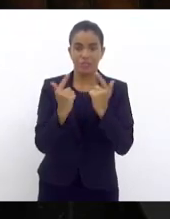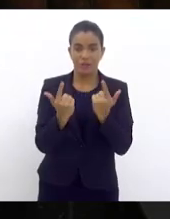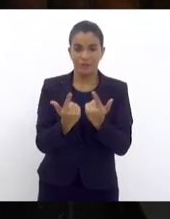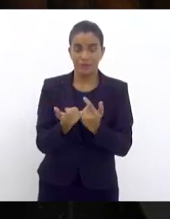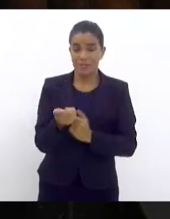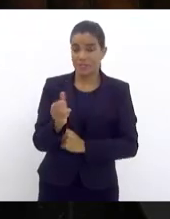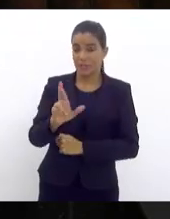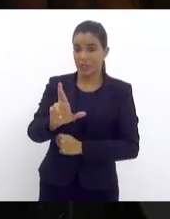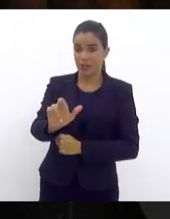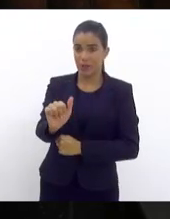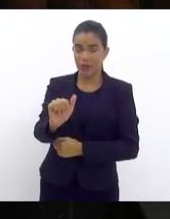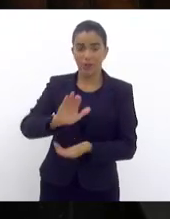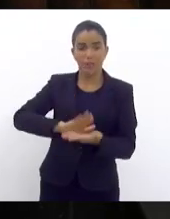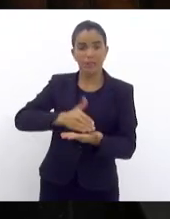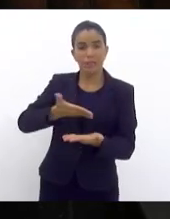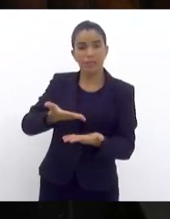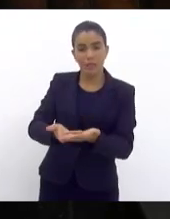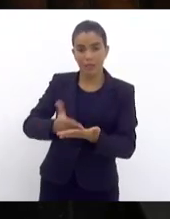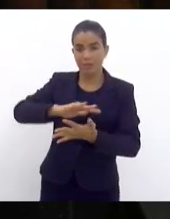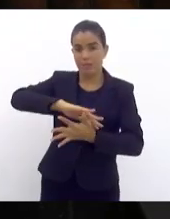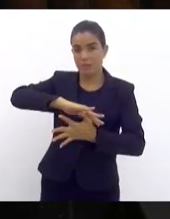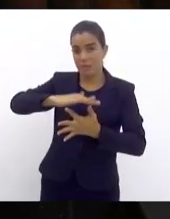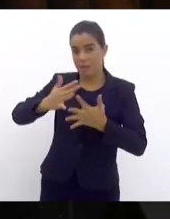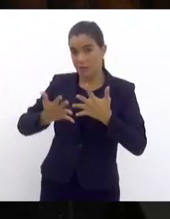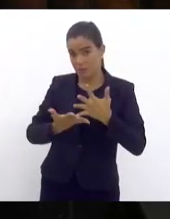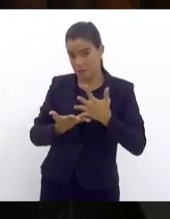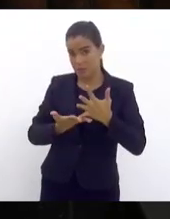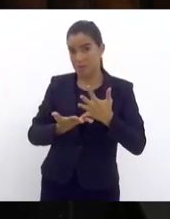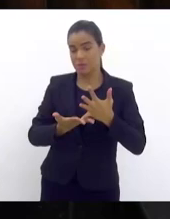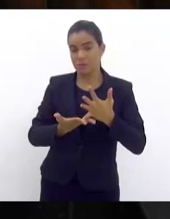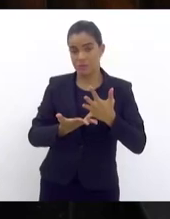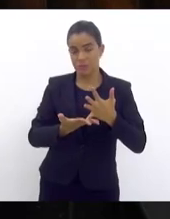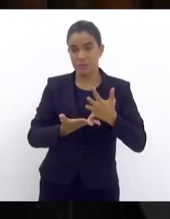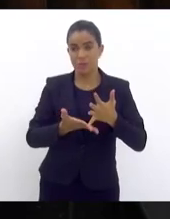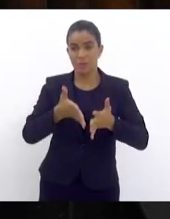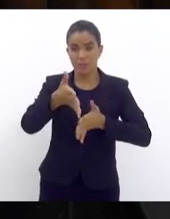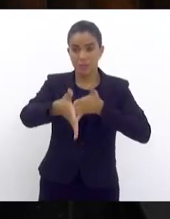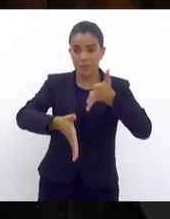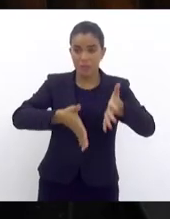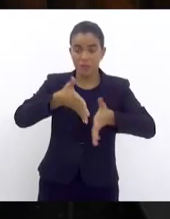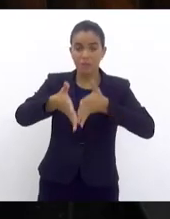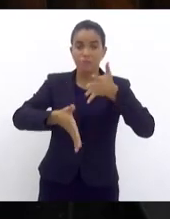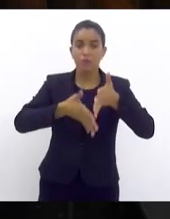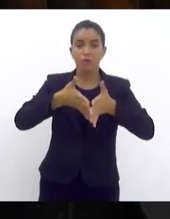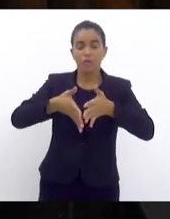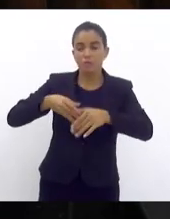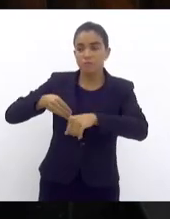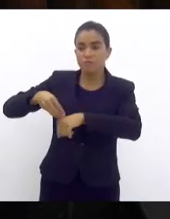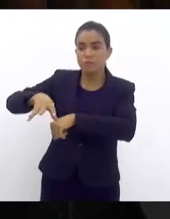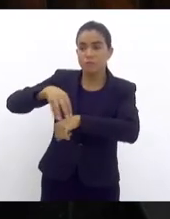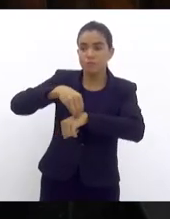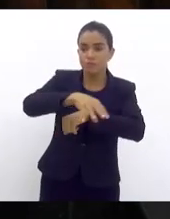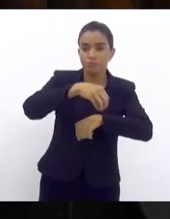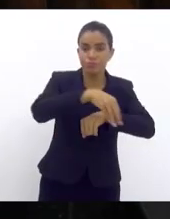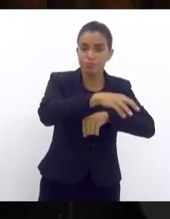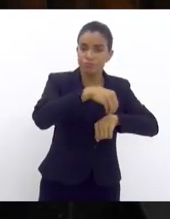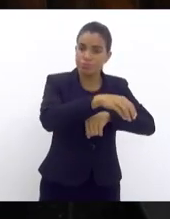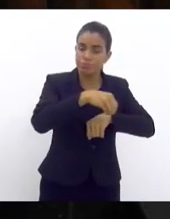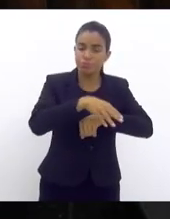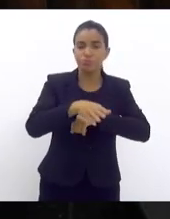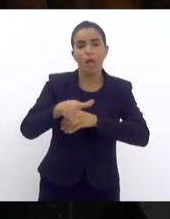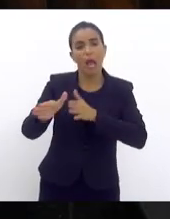senhora intérprete da língua de libras que leva a nossa voz